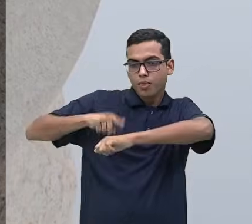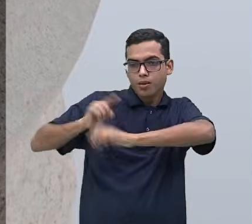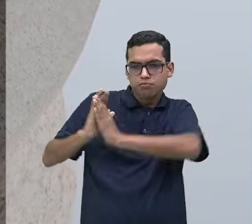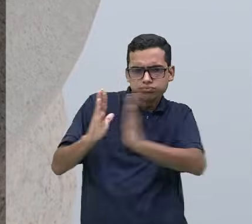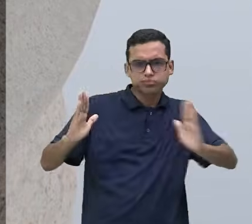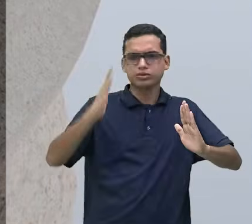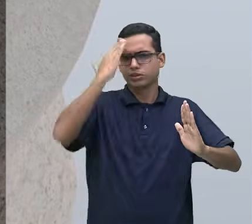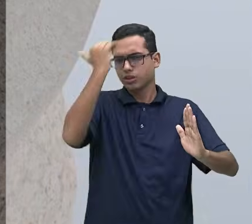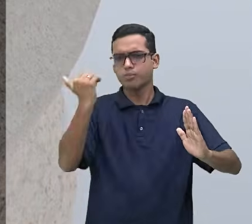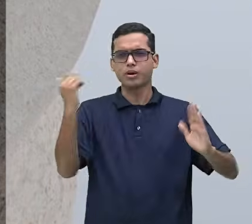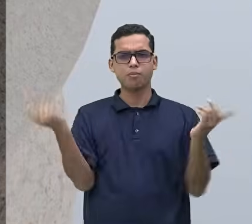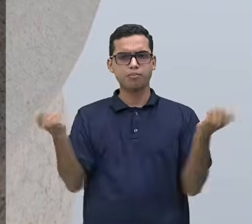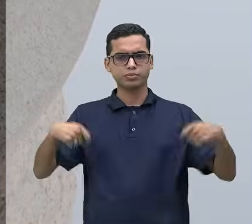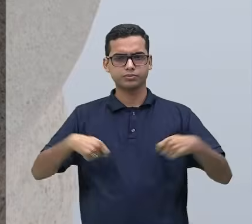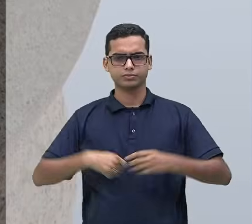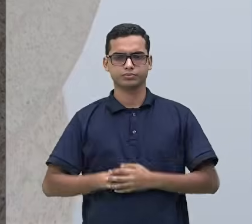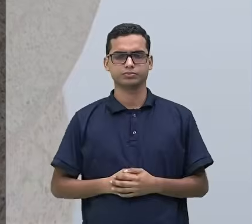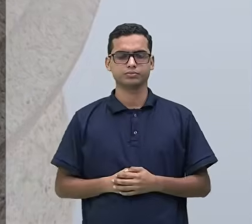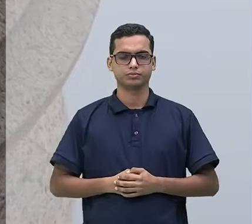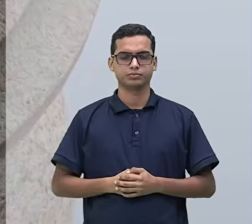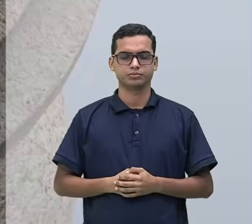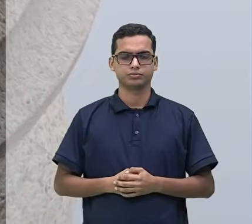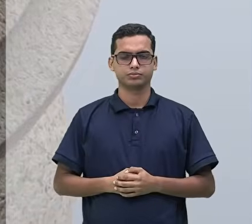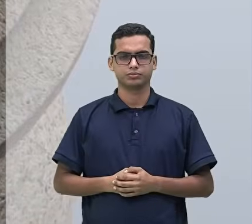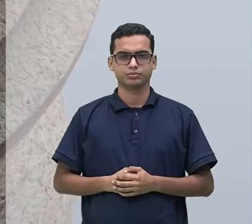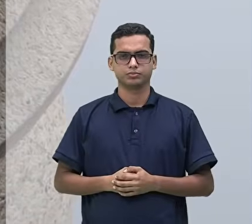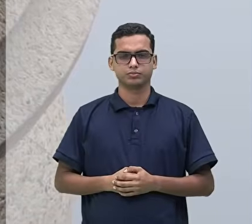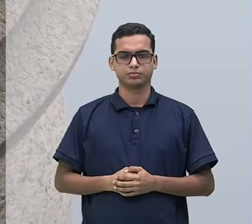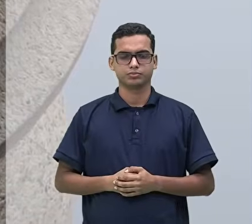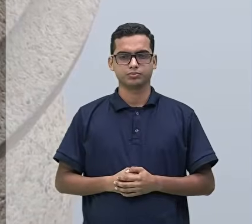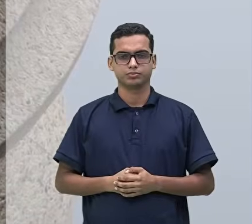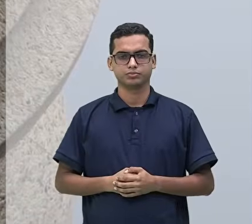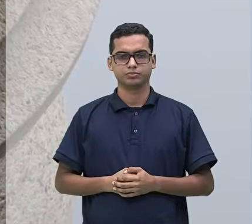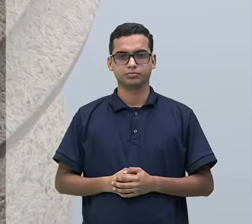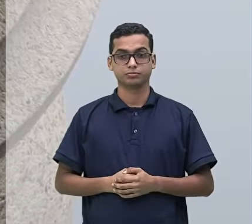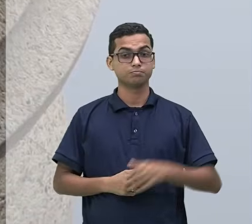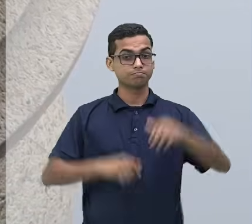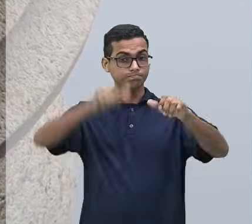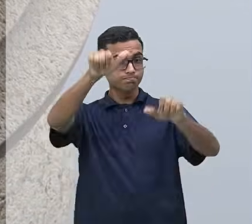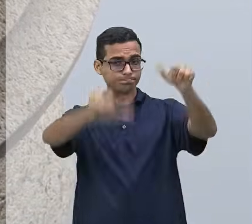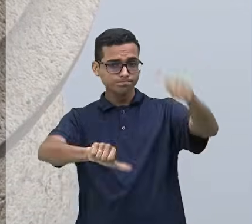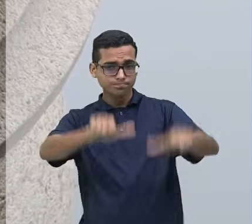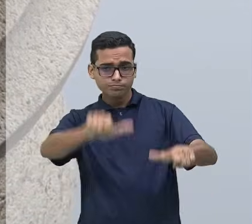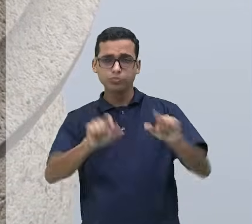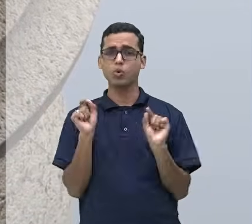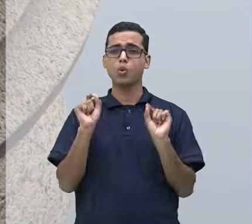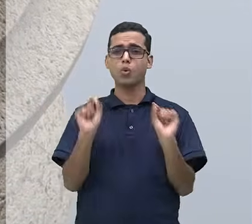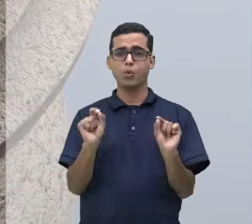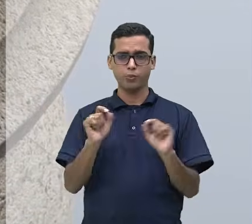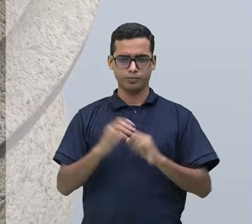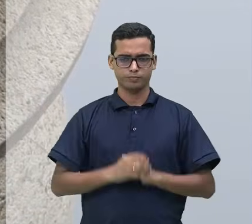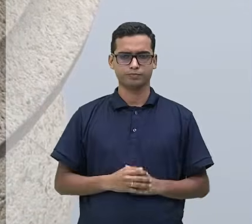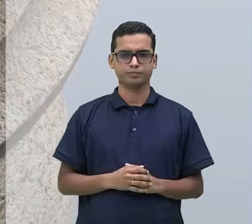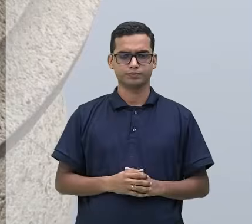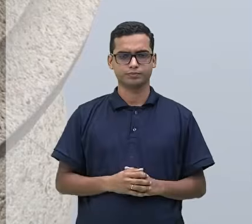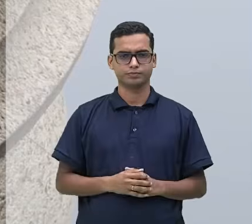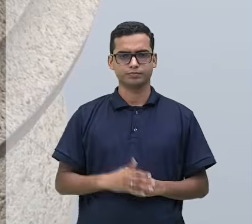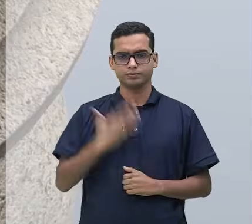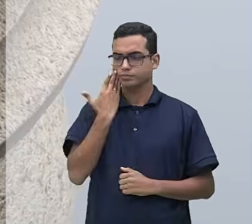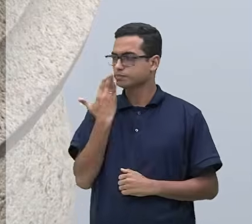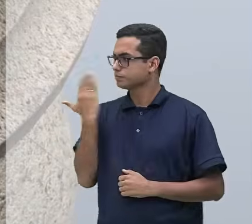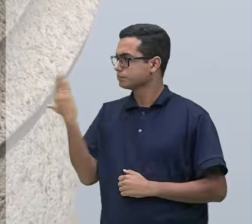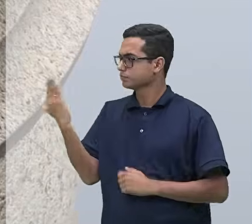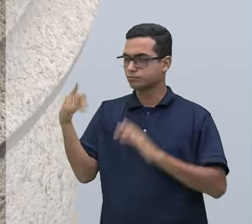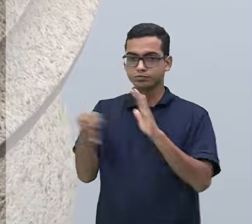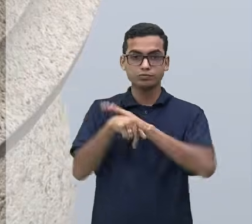vamos analisar, né, essa situação aí em que mostra pra gente, tá, essa medição